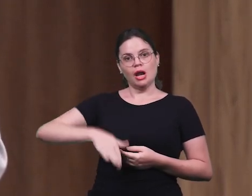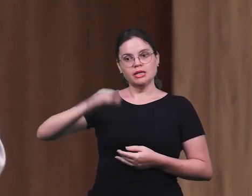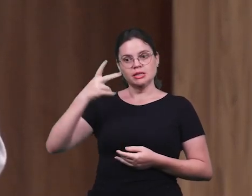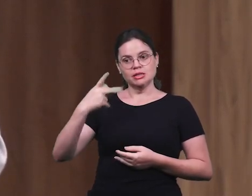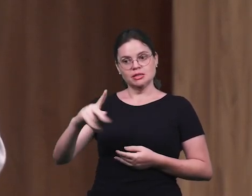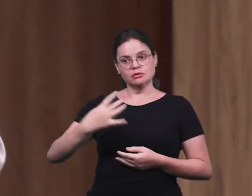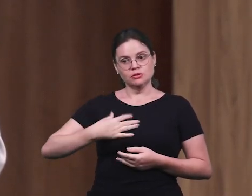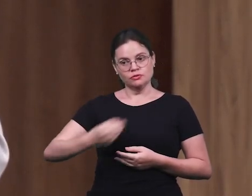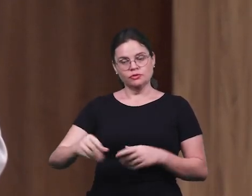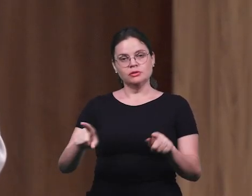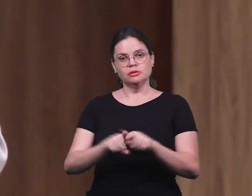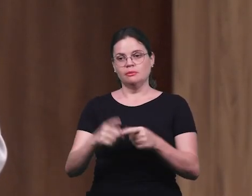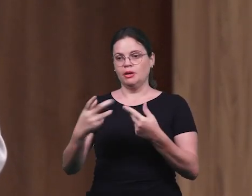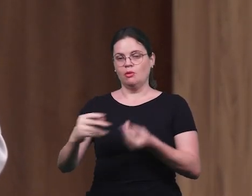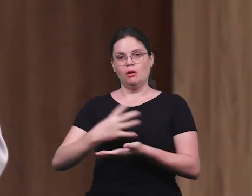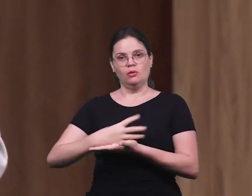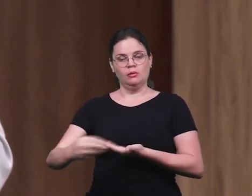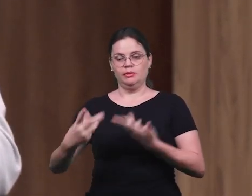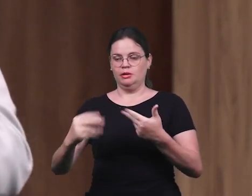E o que aconteceu naquele momento?